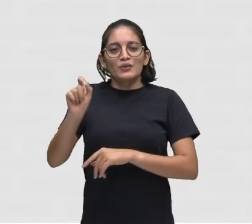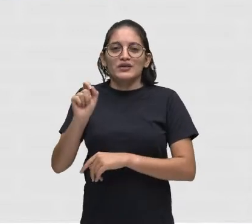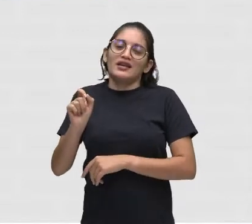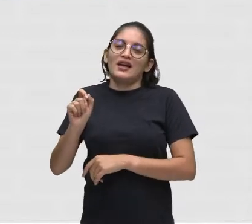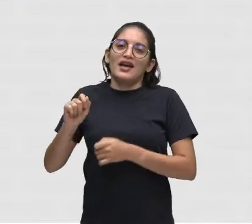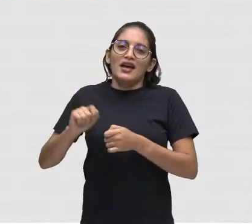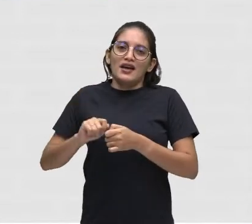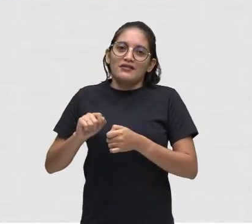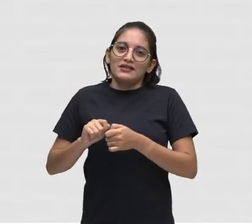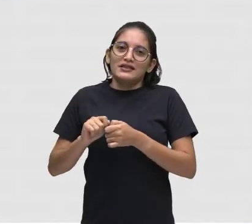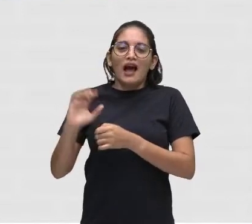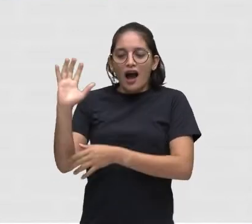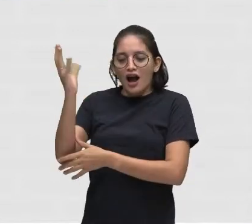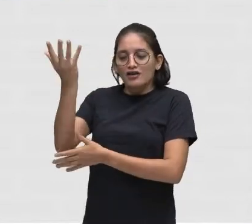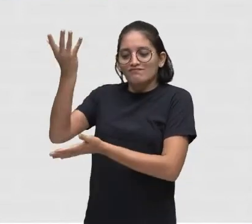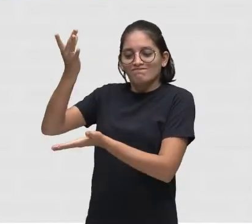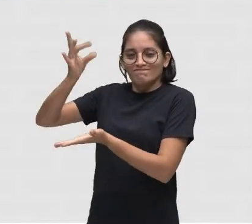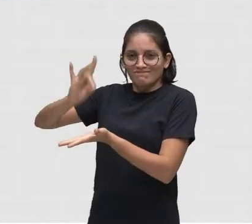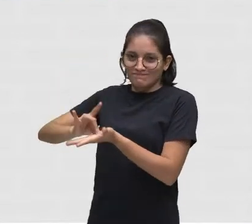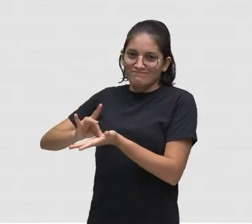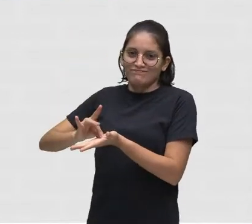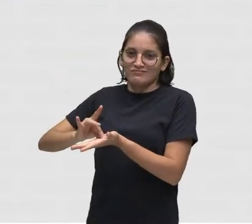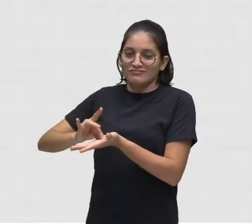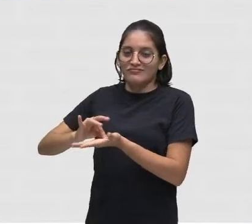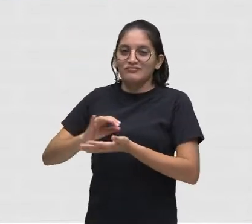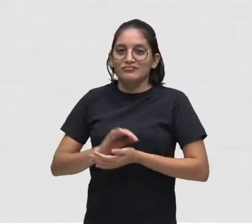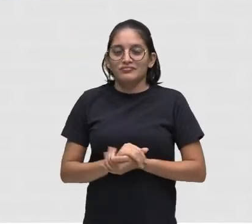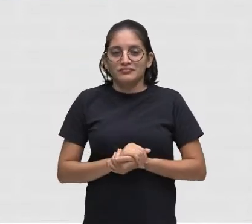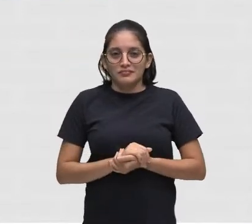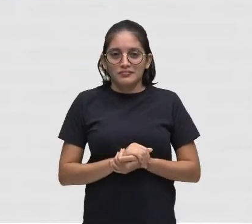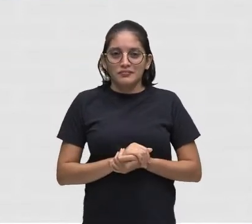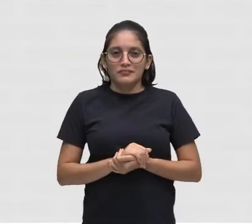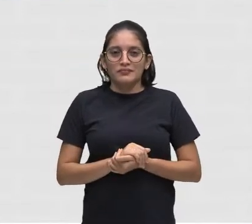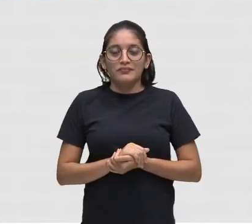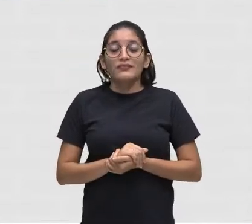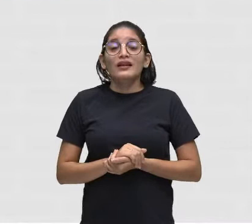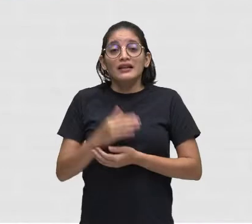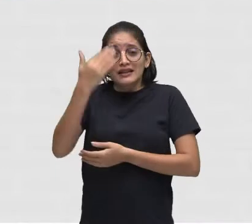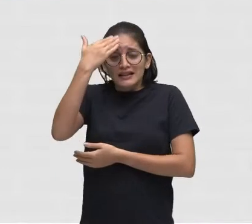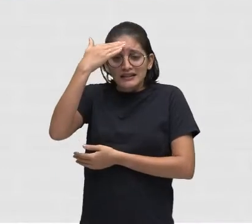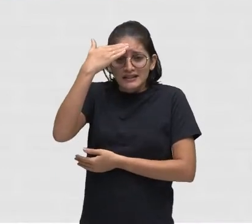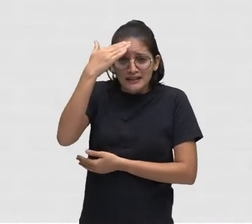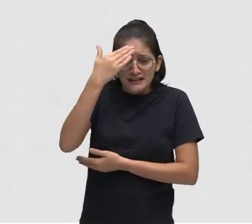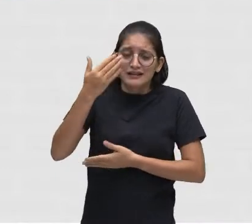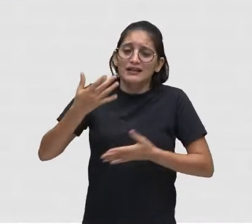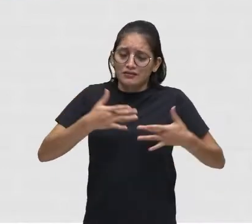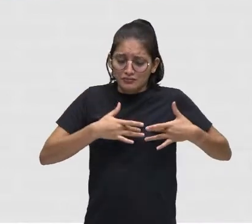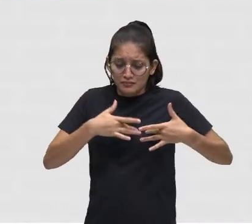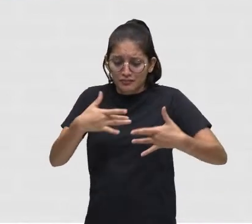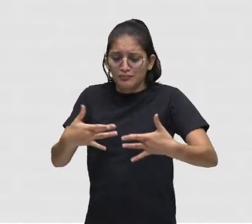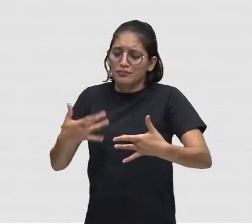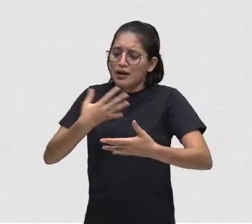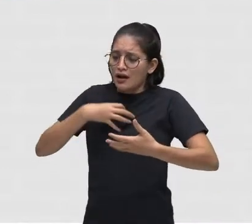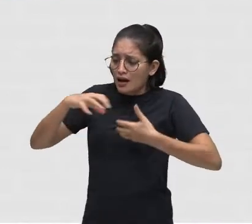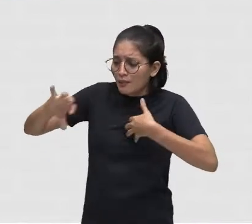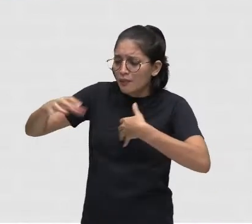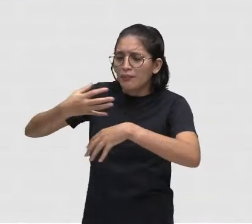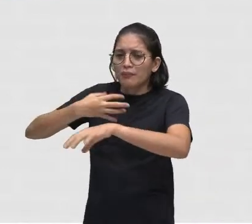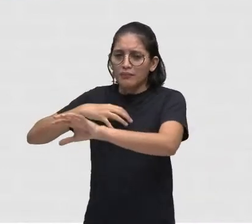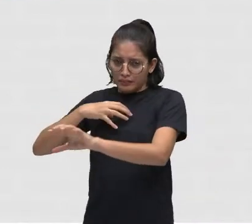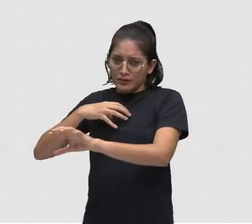fazer acontecer. A solidariedade, a compreensão, a empatia, o